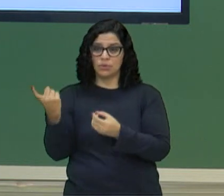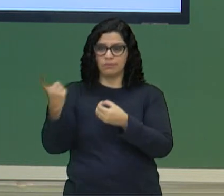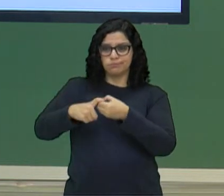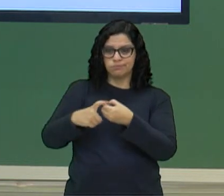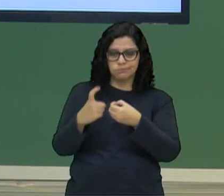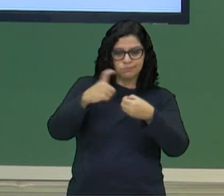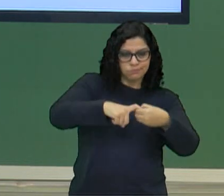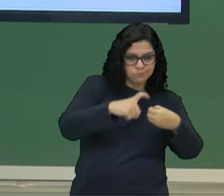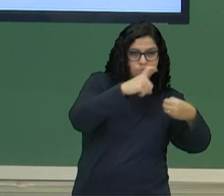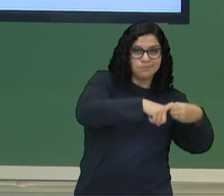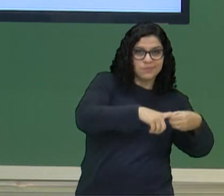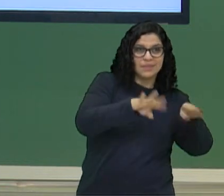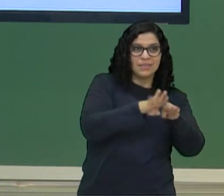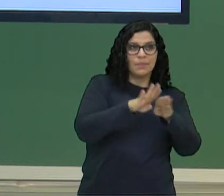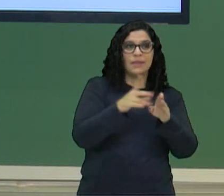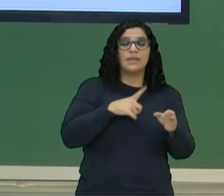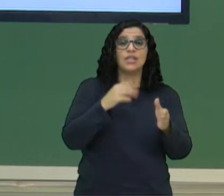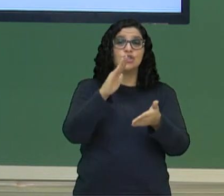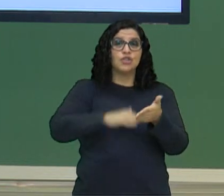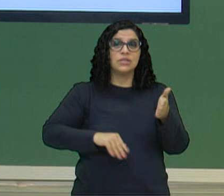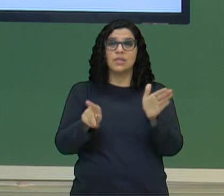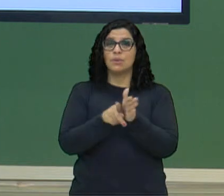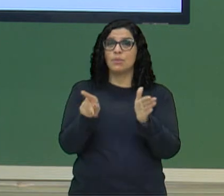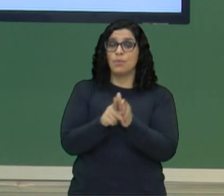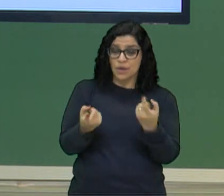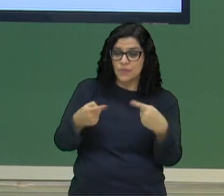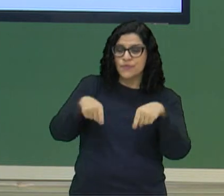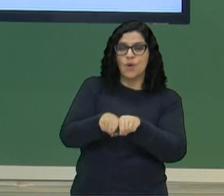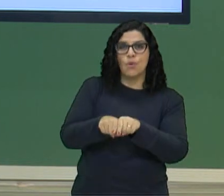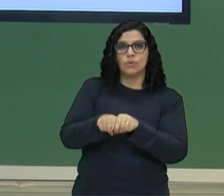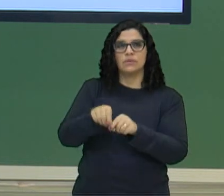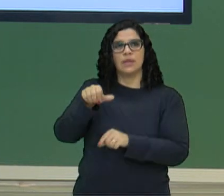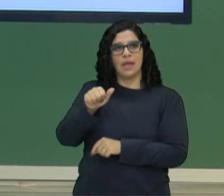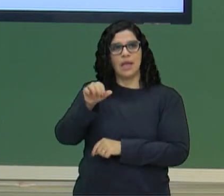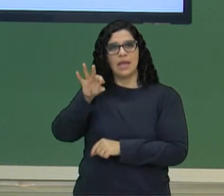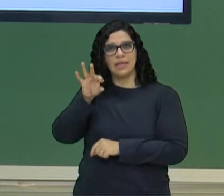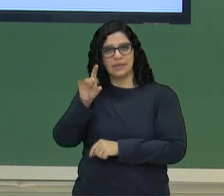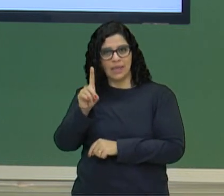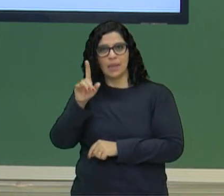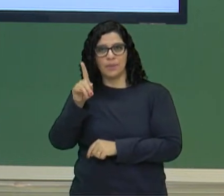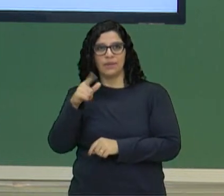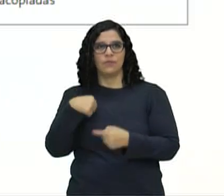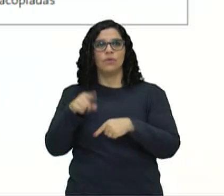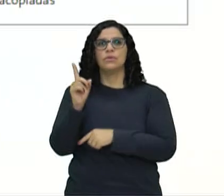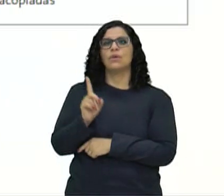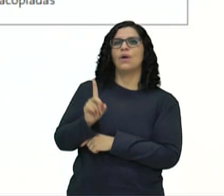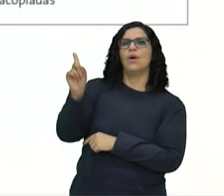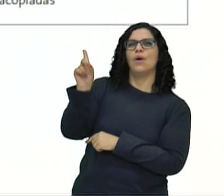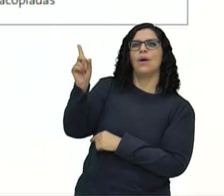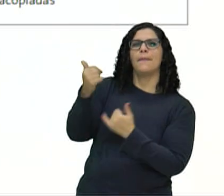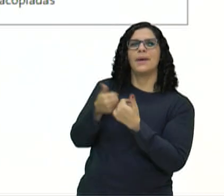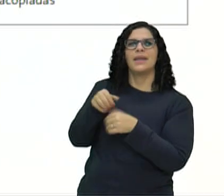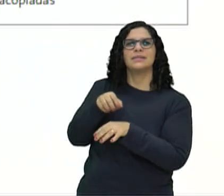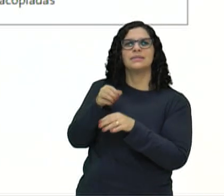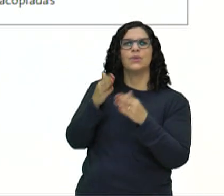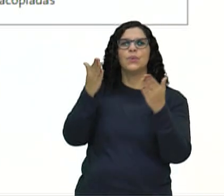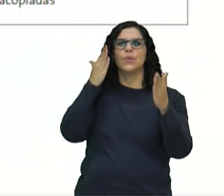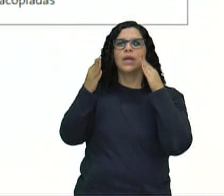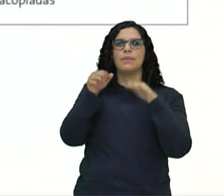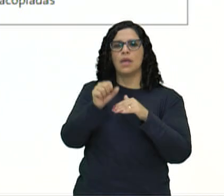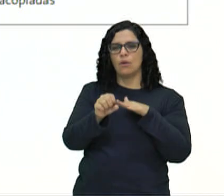difosfato, e tirando dali e ele volta a ser ADP. Olha aqui no cantinho. É como se fosse um caminhãozinho